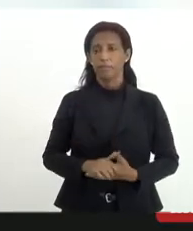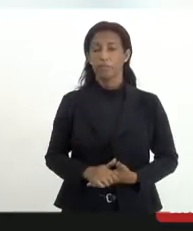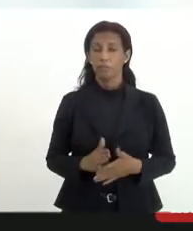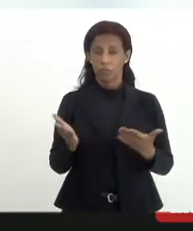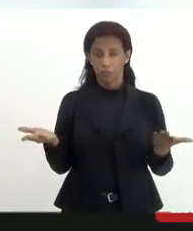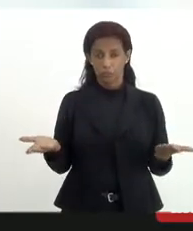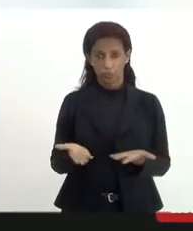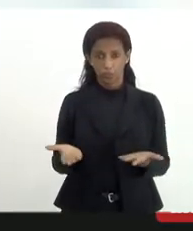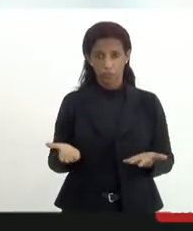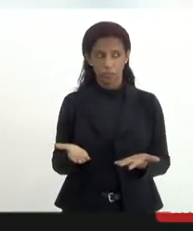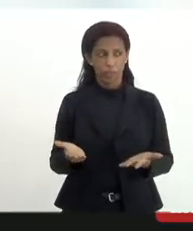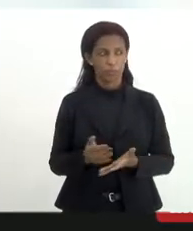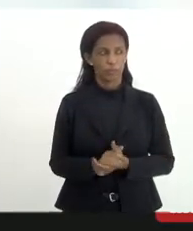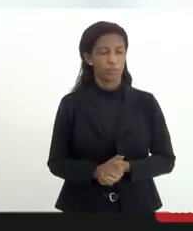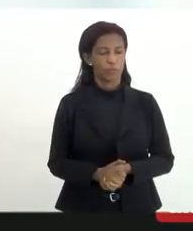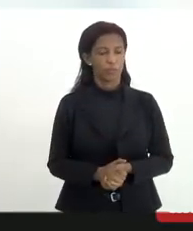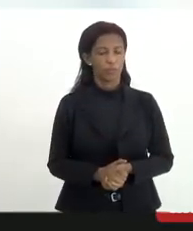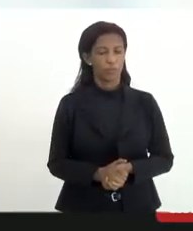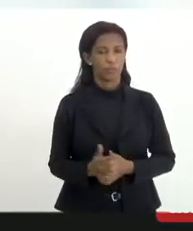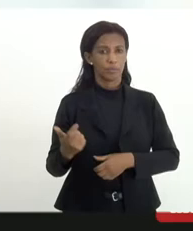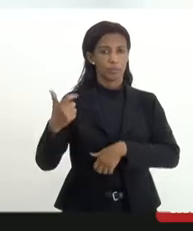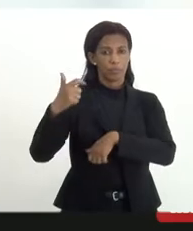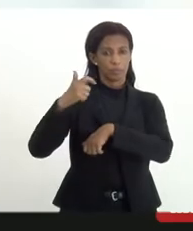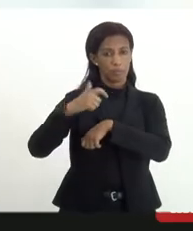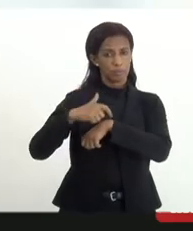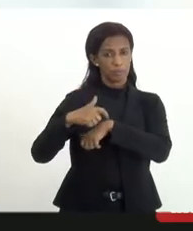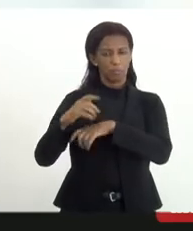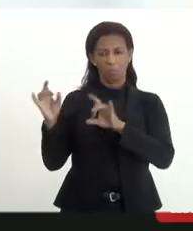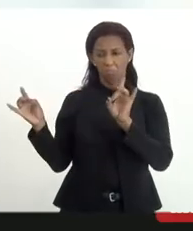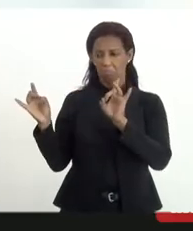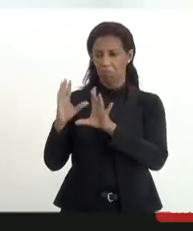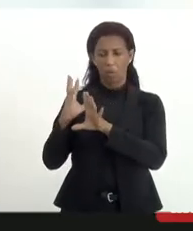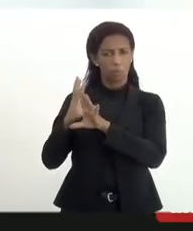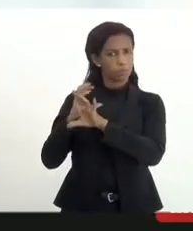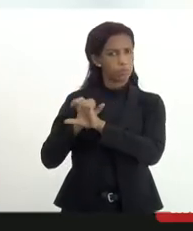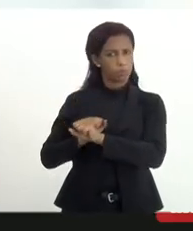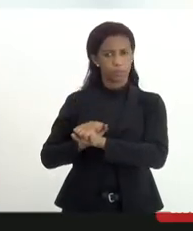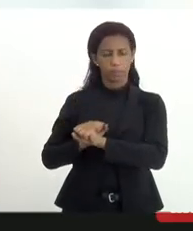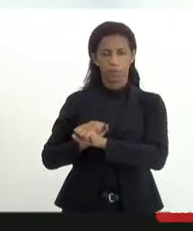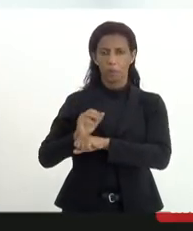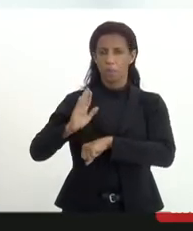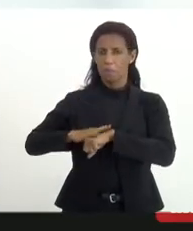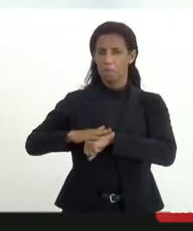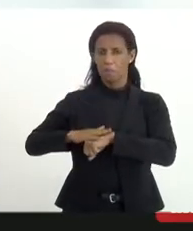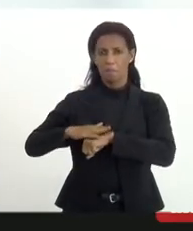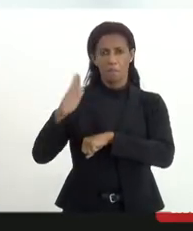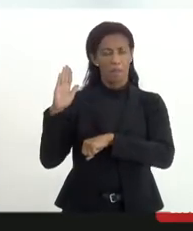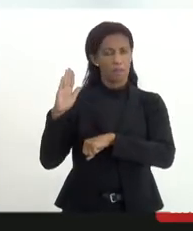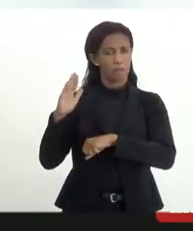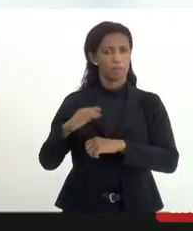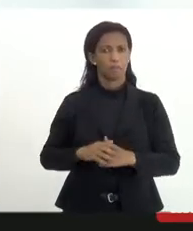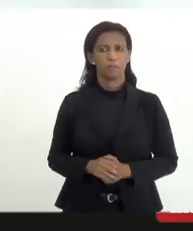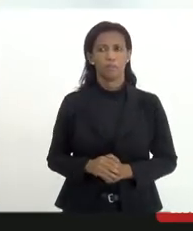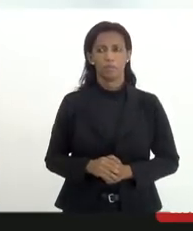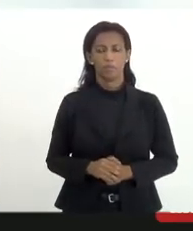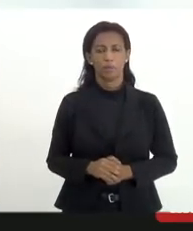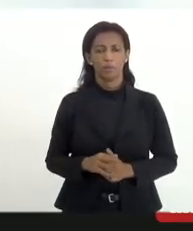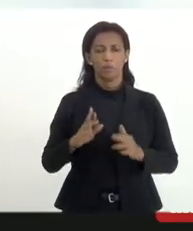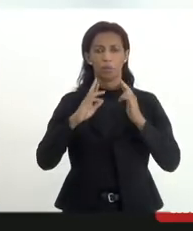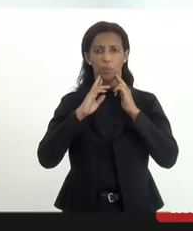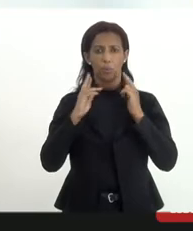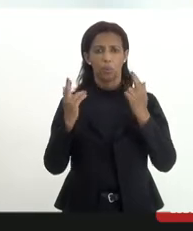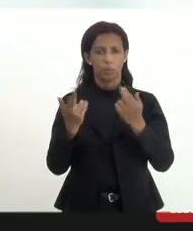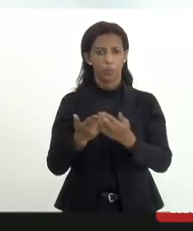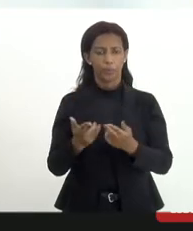dia de hoje, que será a hora que nós encerraremos, no máximo, a nossa sessão.